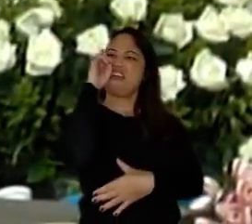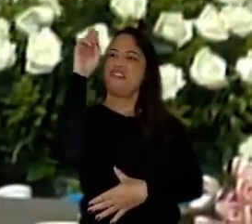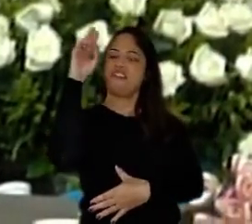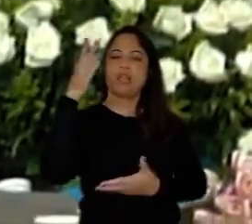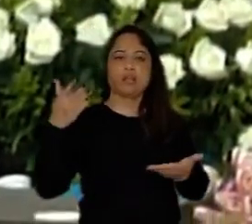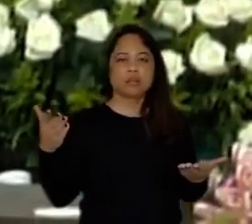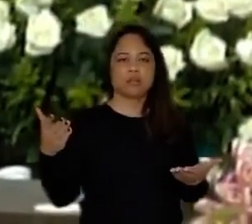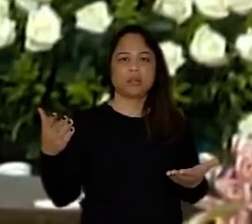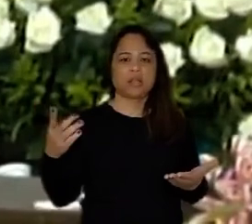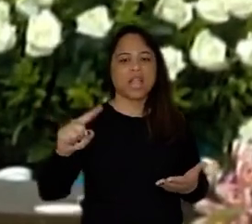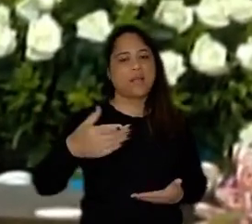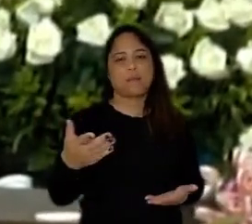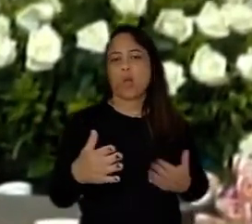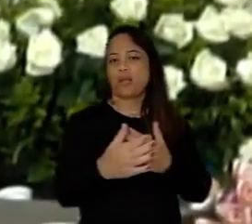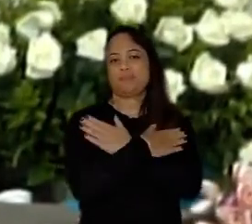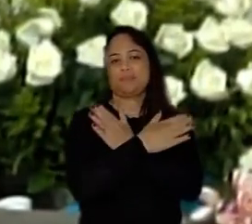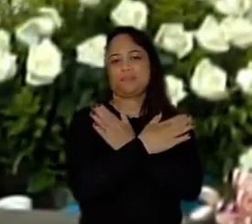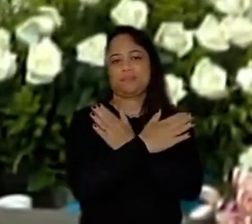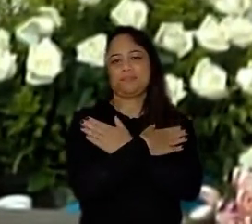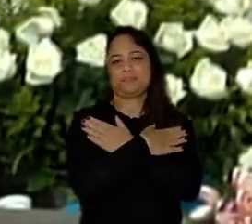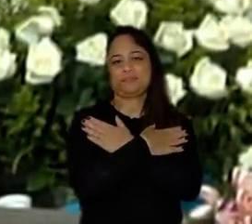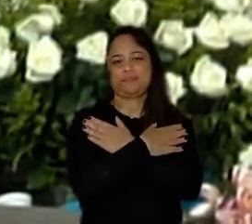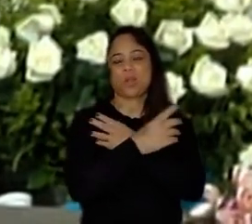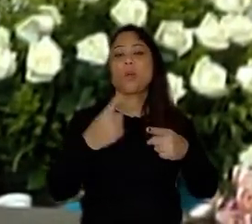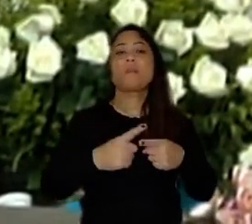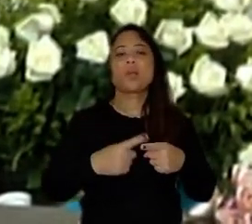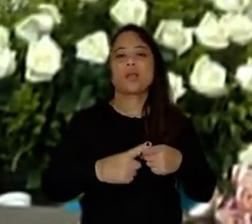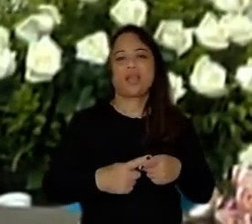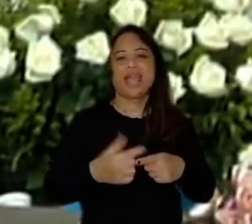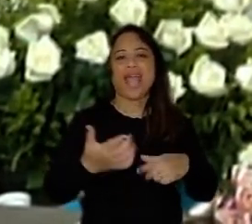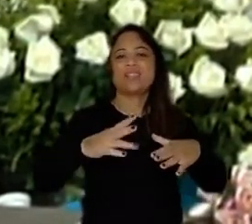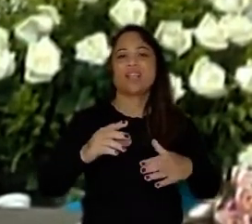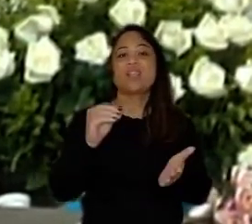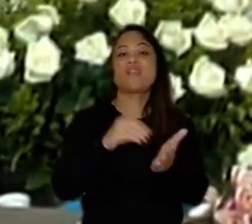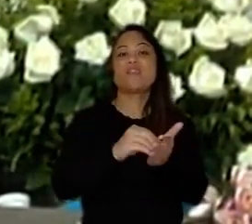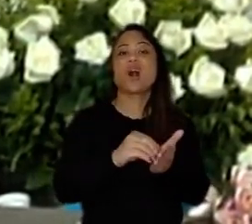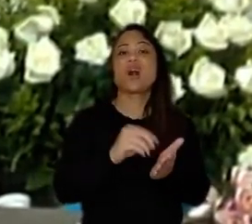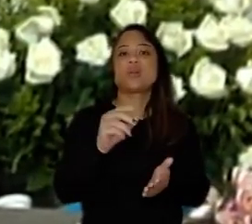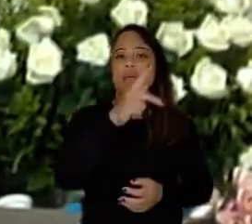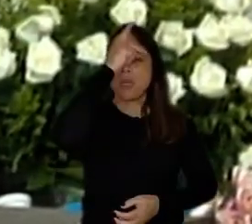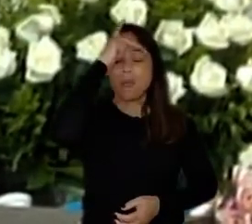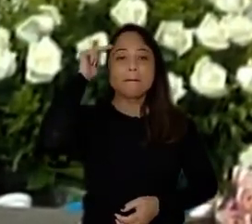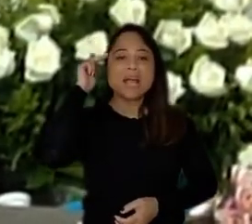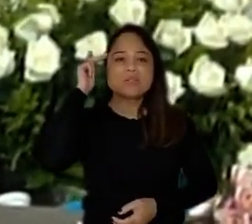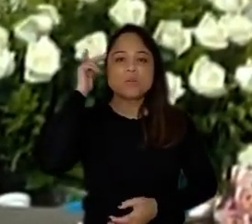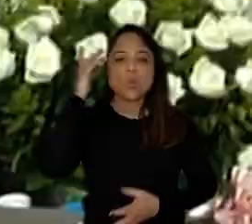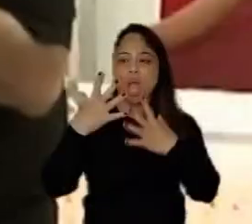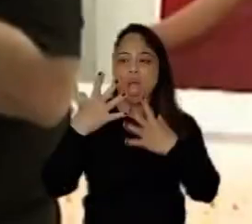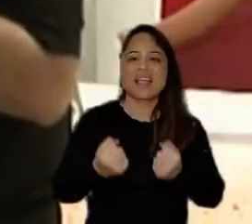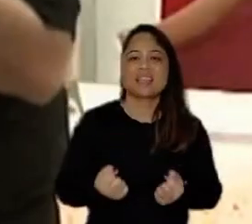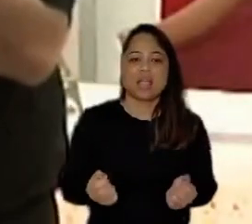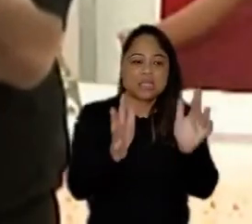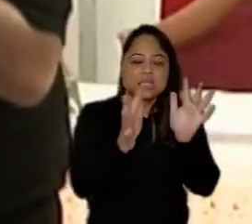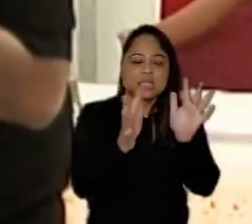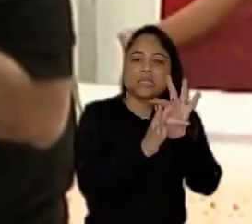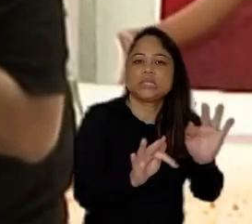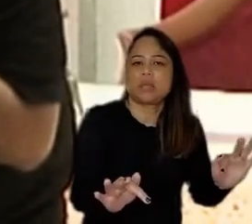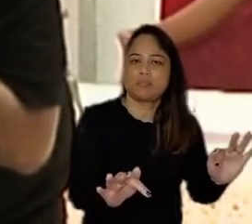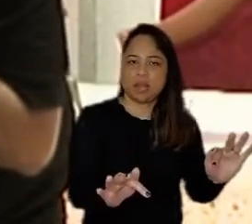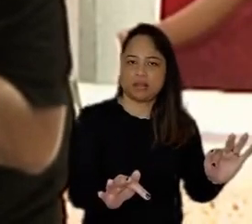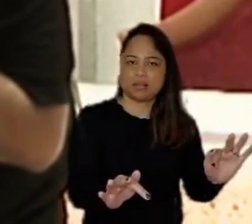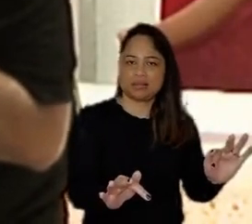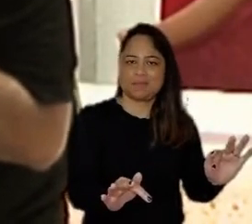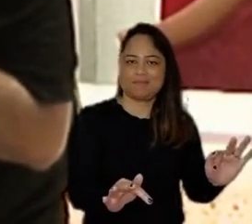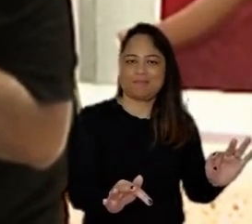gente desempregado. Não é porque está faltando emprego, muitas vezes está faltando mão de obra de gente que quer pegar e